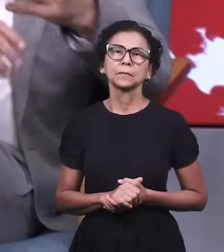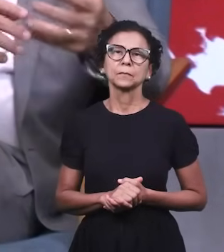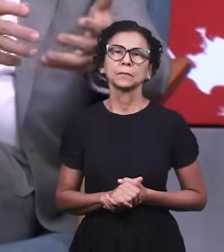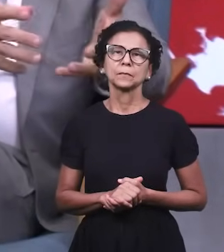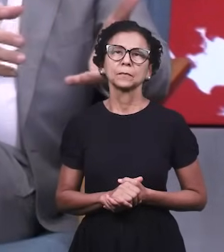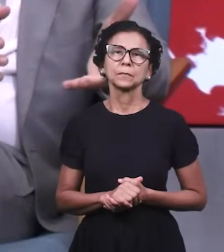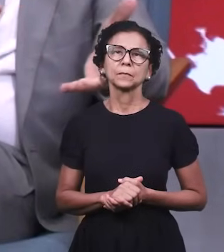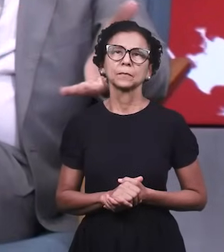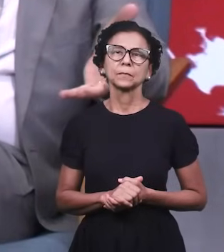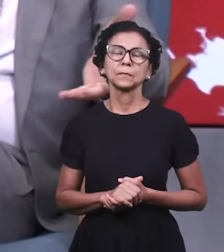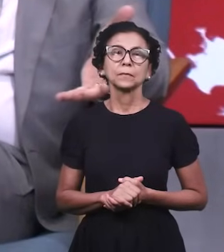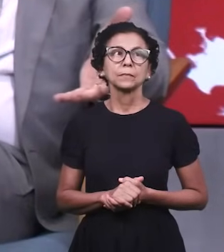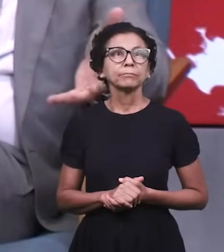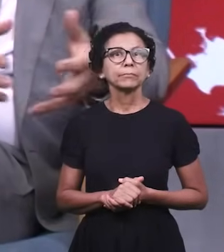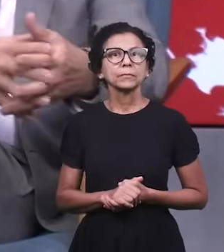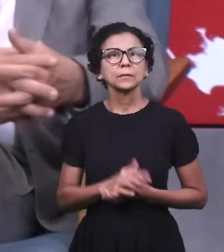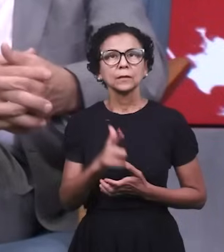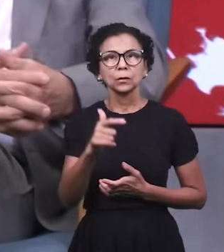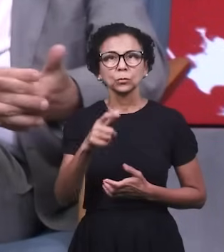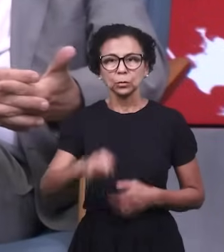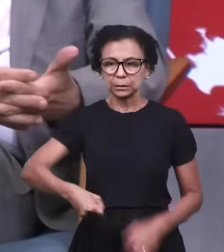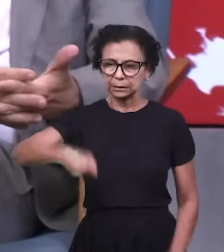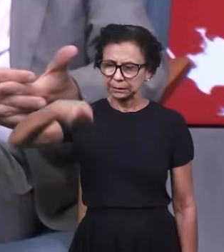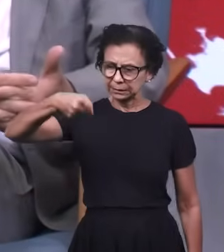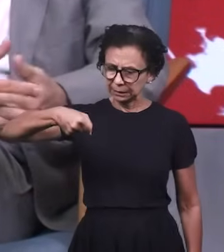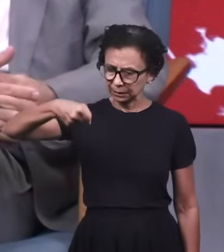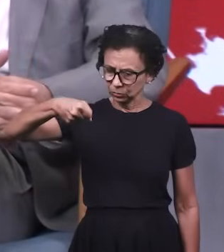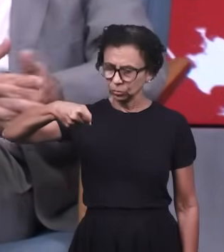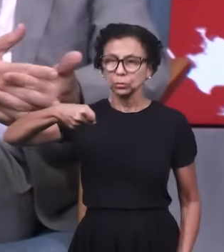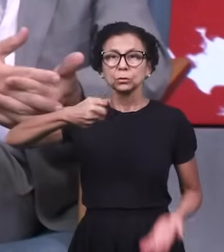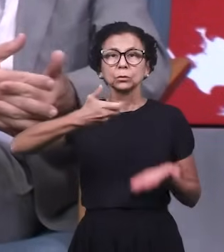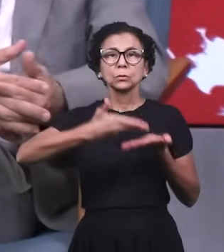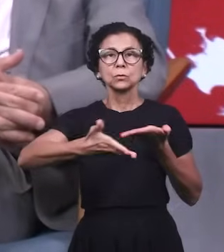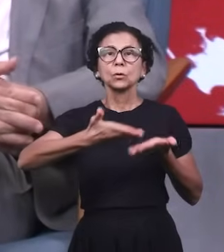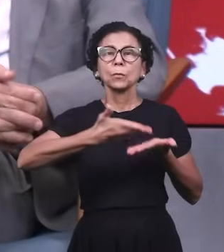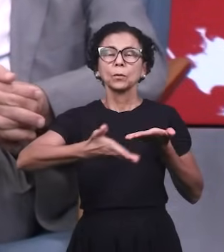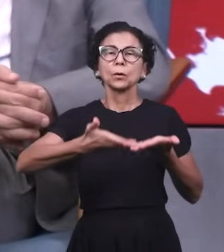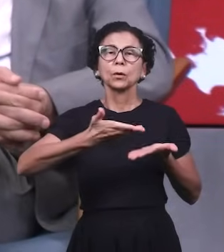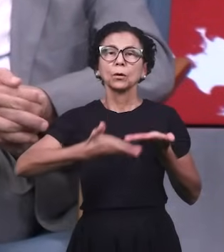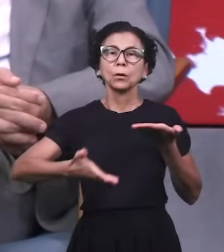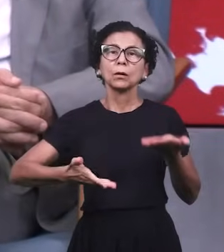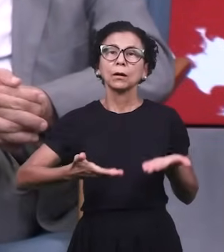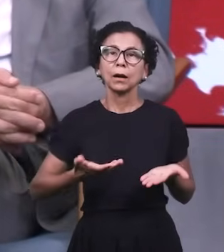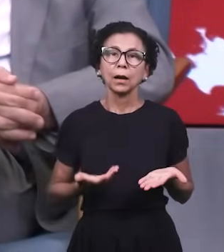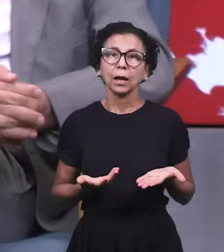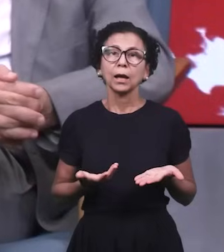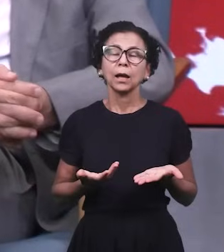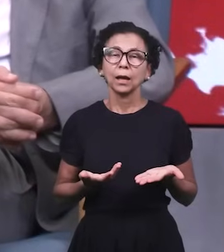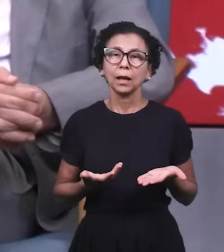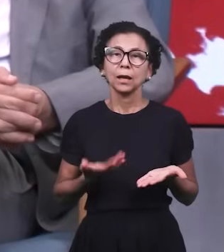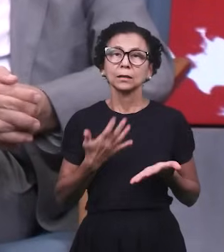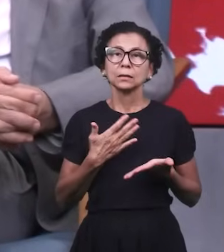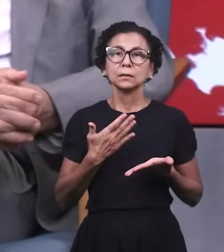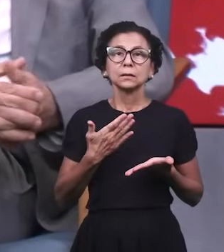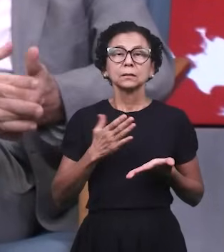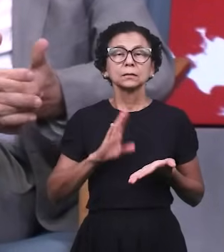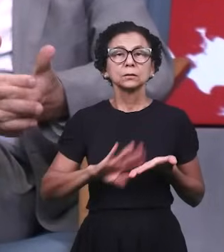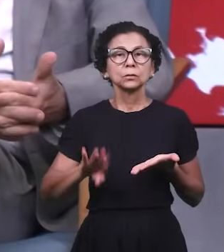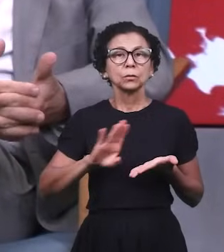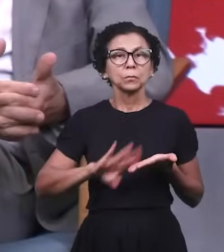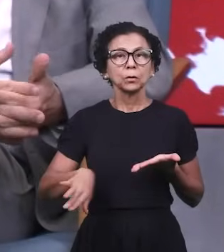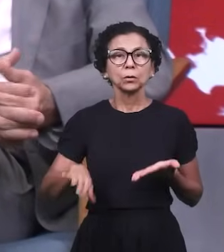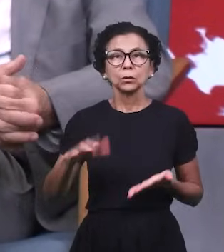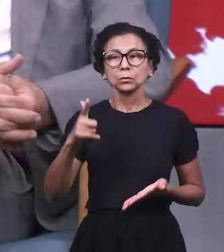Ainda sobraram 12 cestos. Por que 12 cestos? Podia ser mais. A igreja,